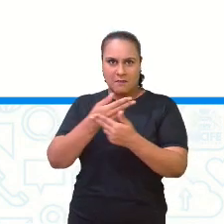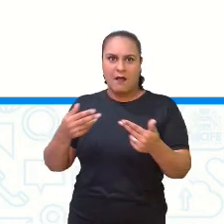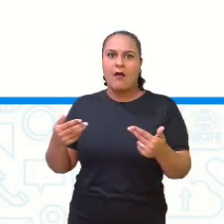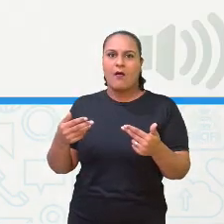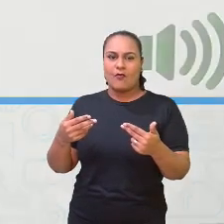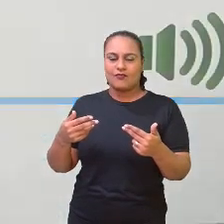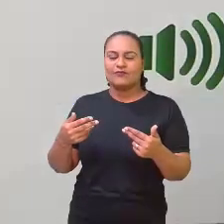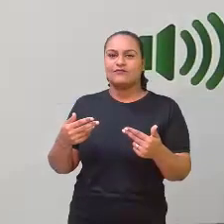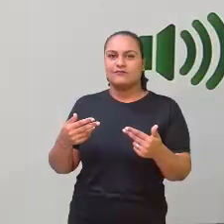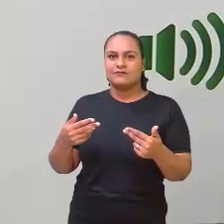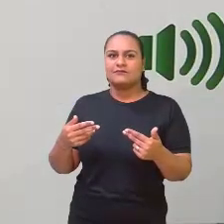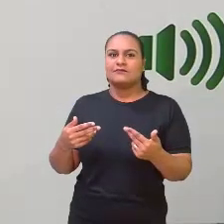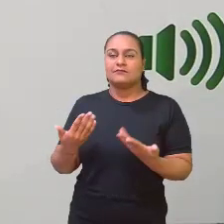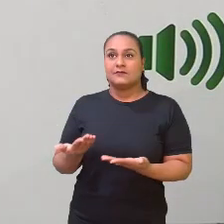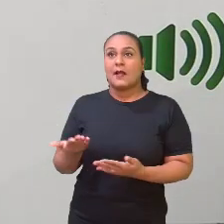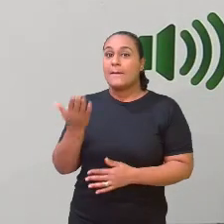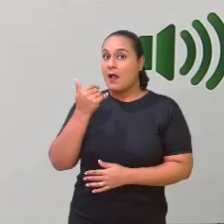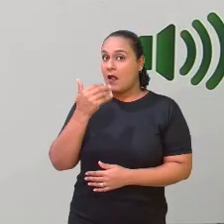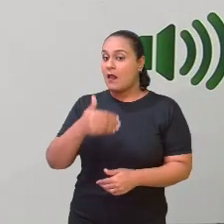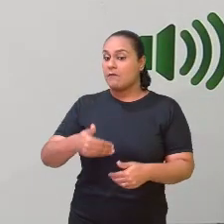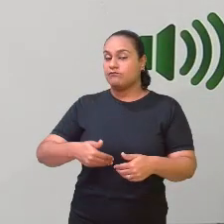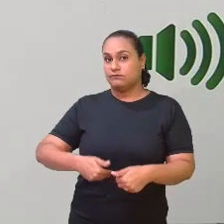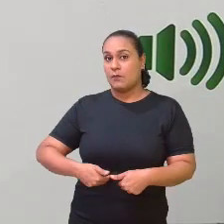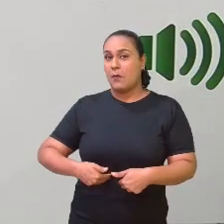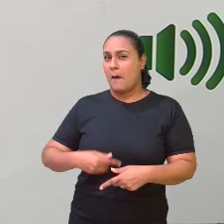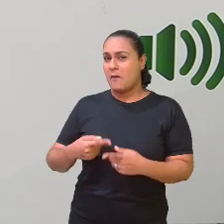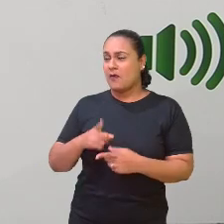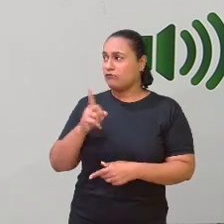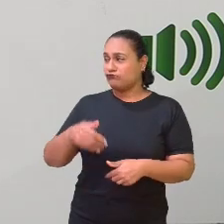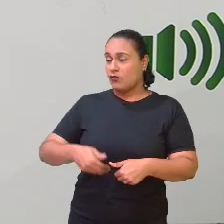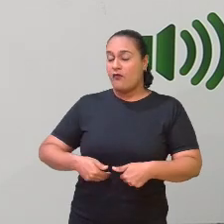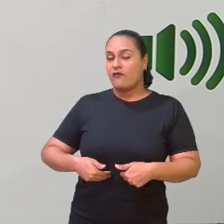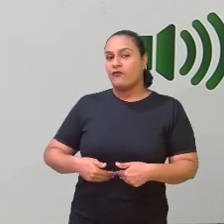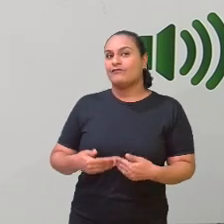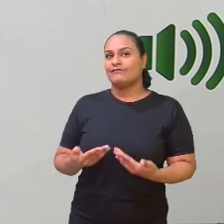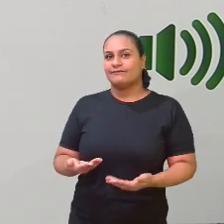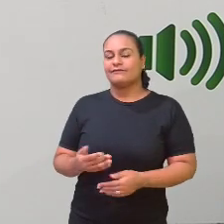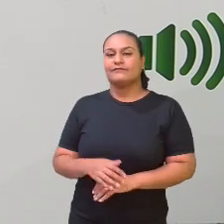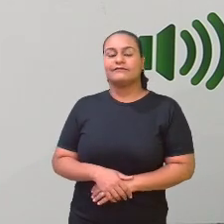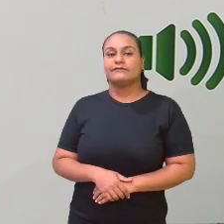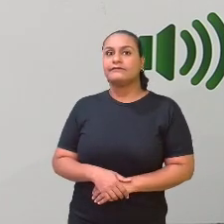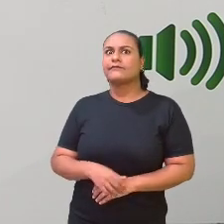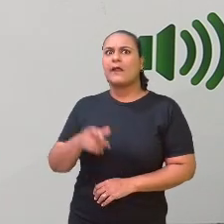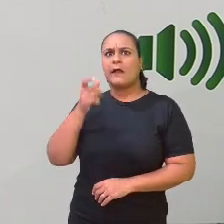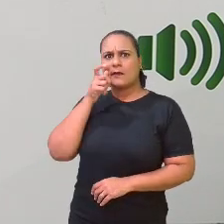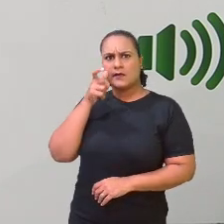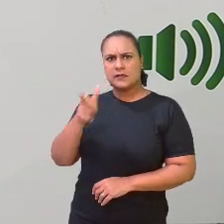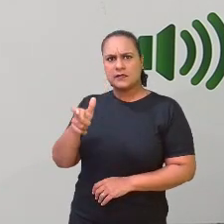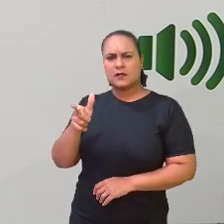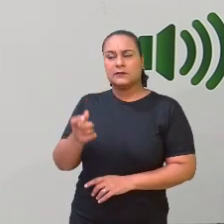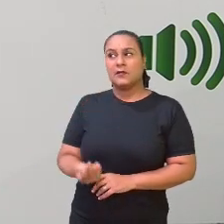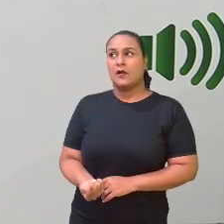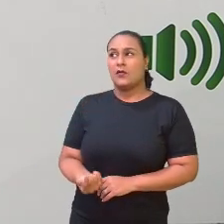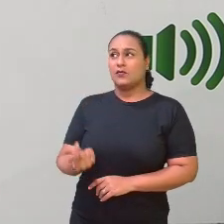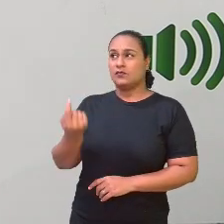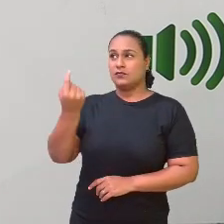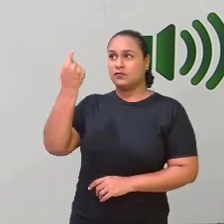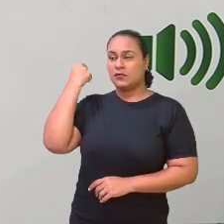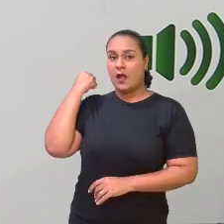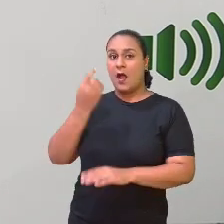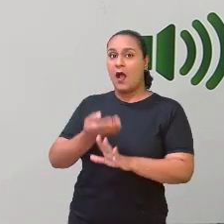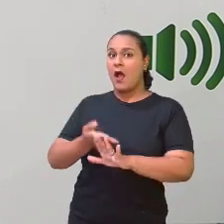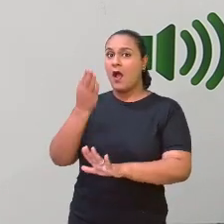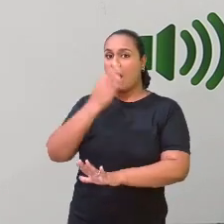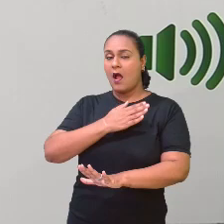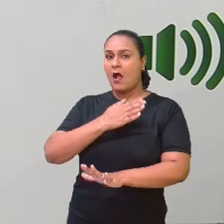que foi abatido para a refeição deles. Então você vê como é interessante, né? Já desde antes de existir a escrita,